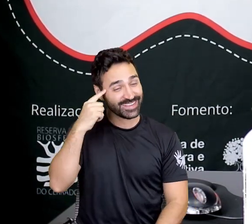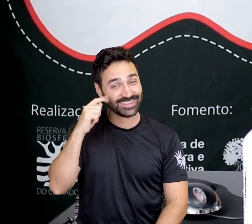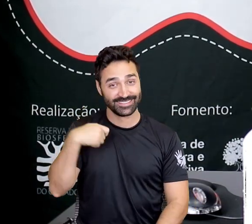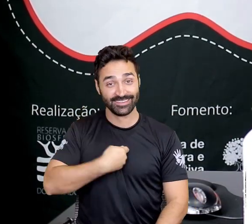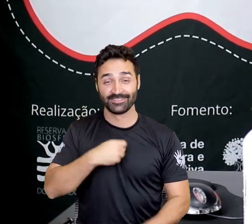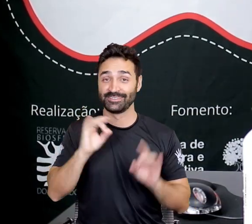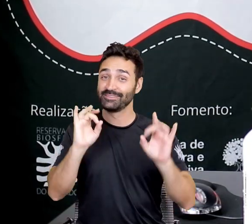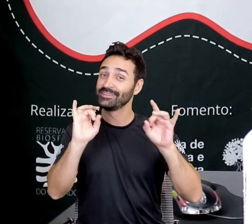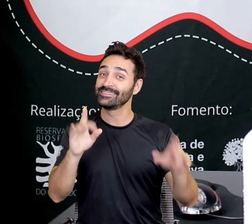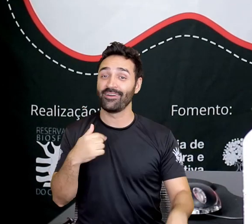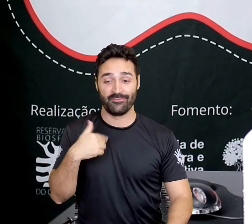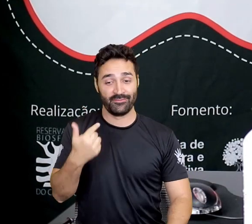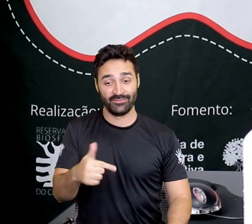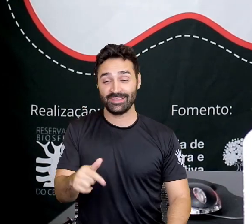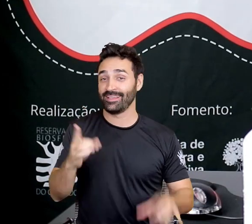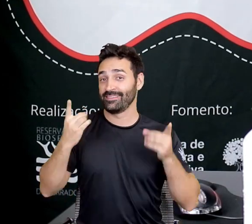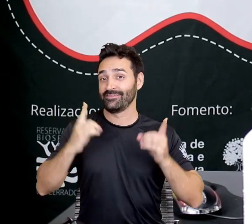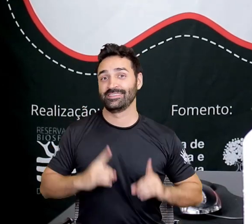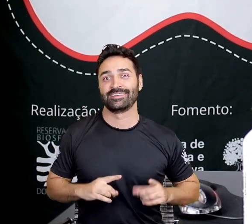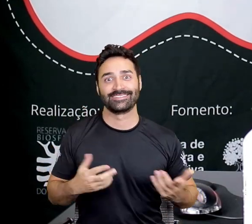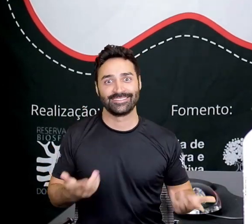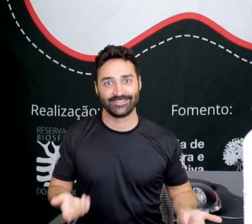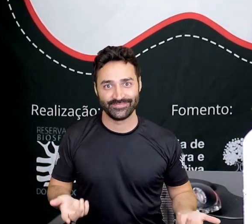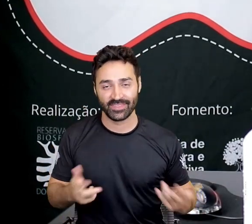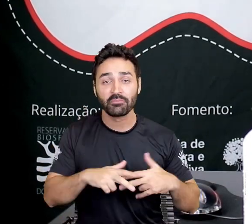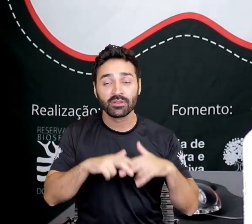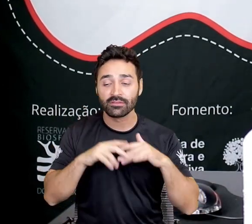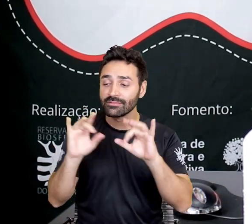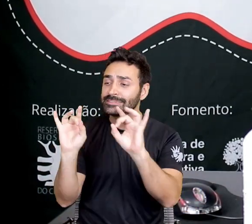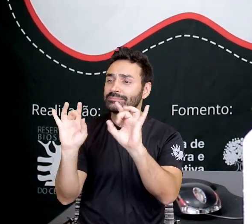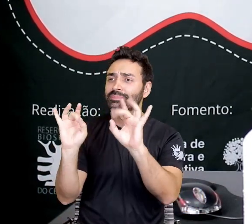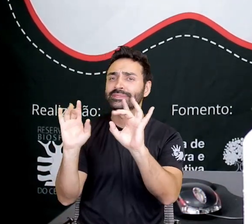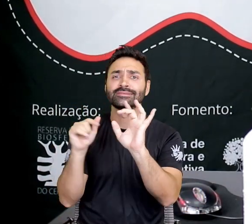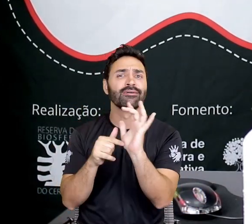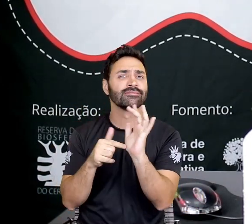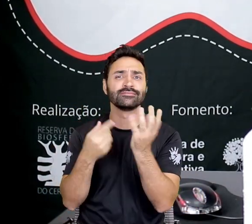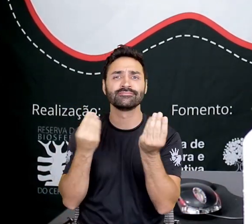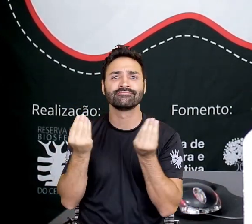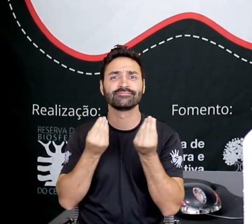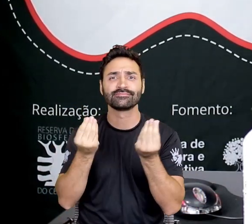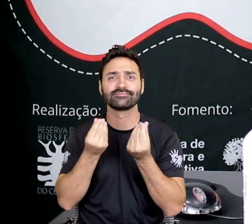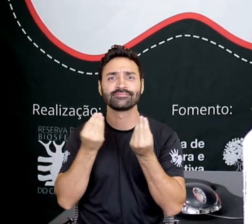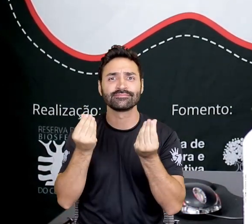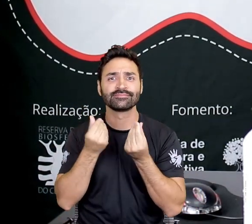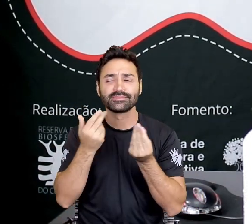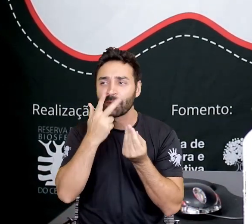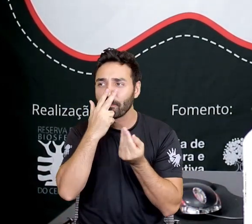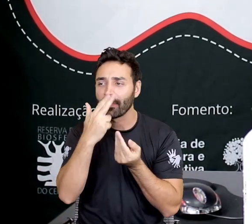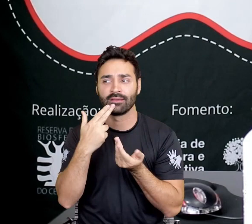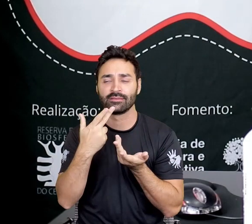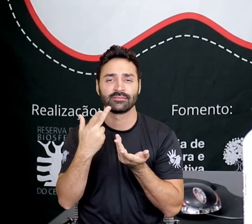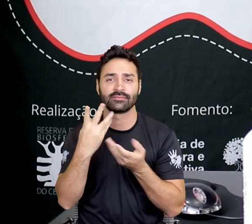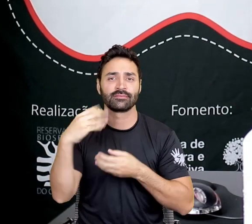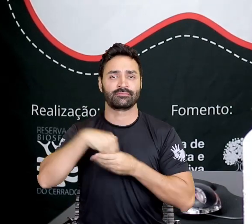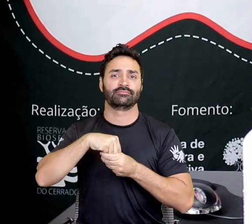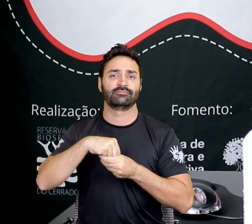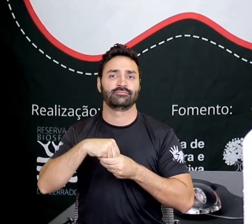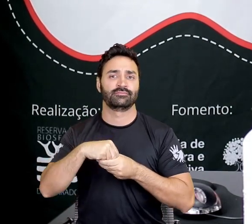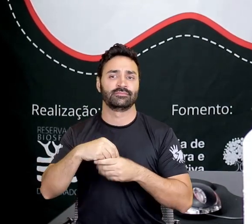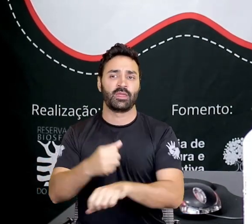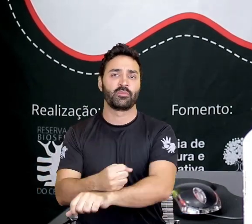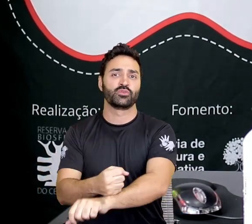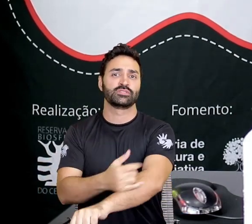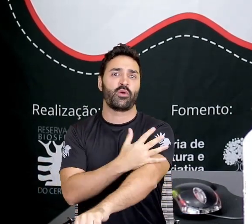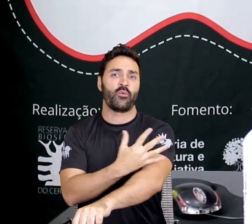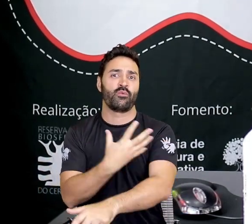tenho uma deficiência. Então, essa questão do ser especial é algo que tem uma carga afetiva muito grande. Tá?